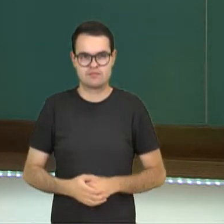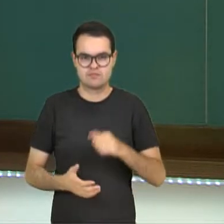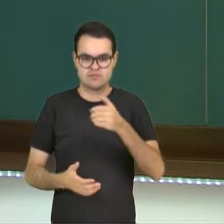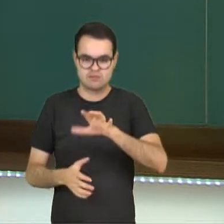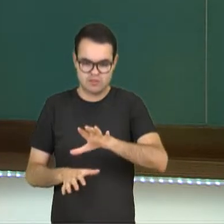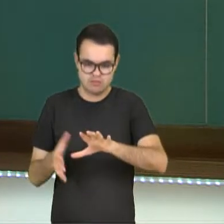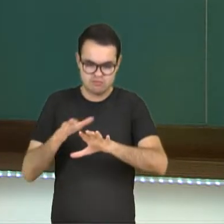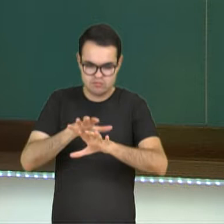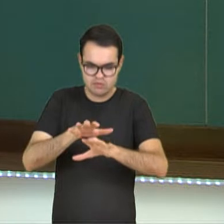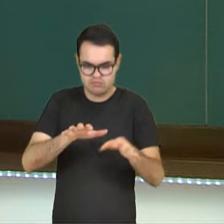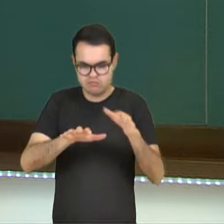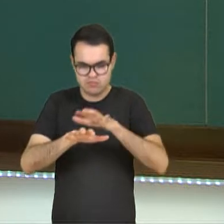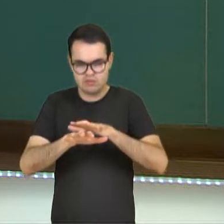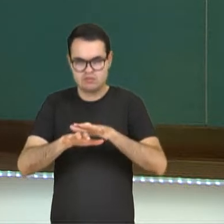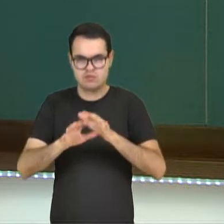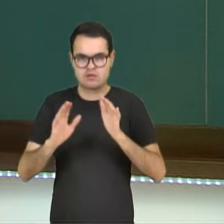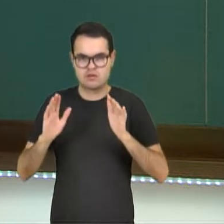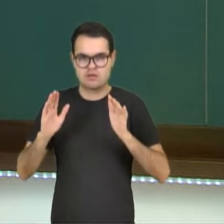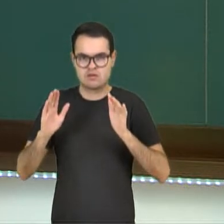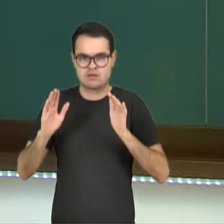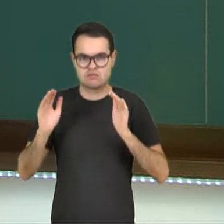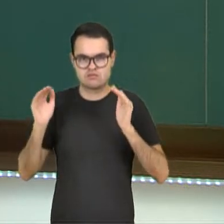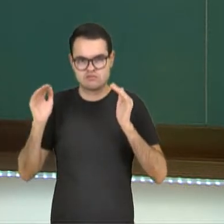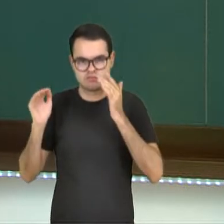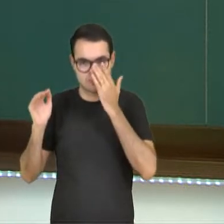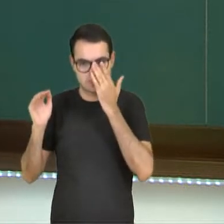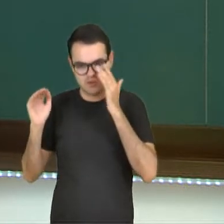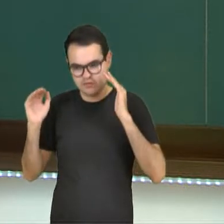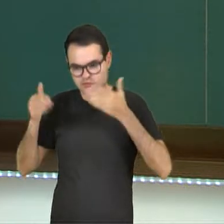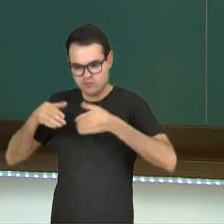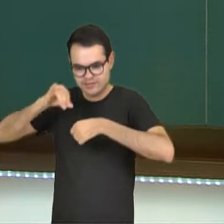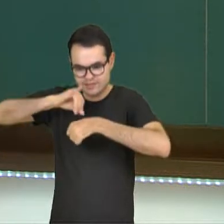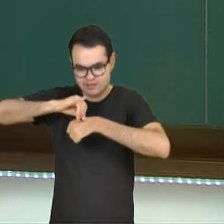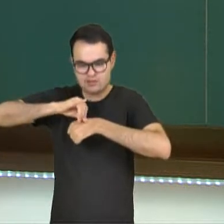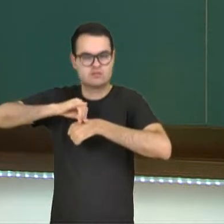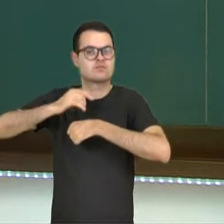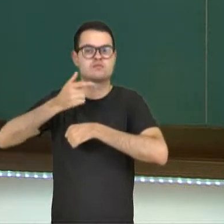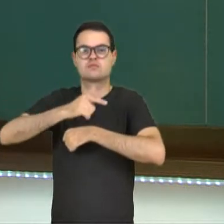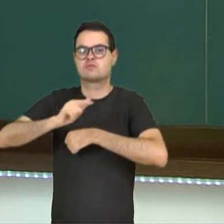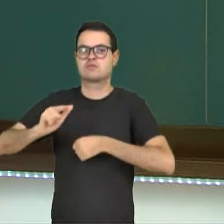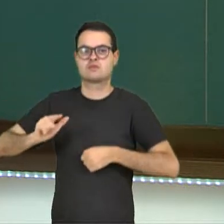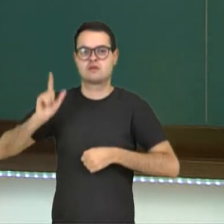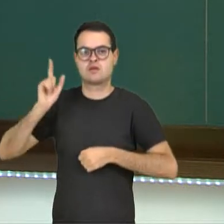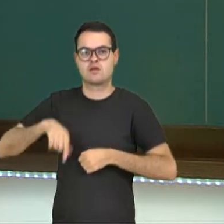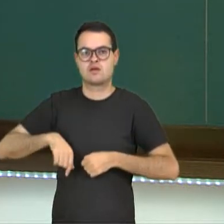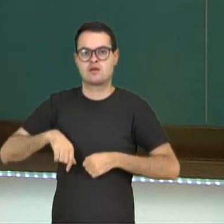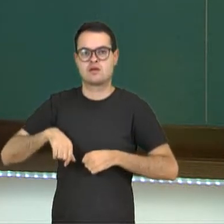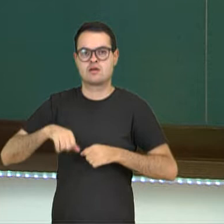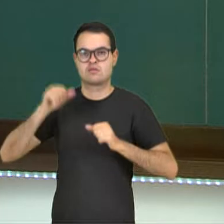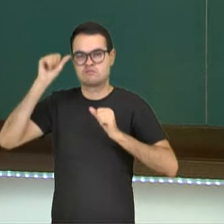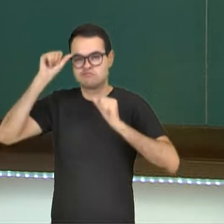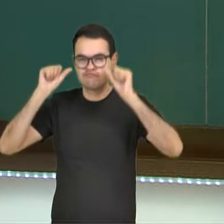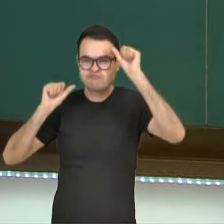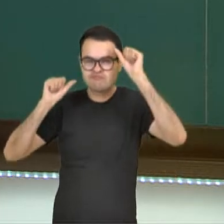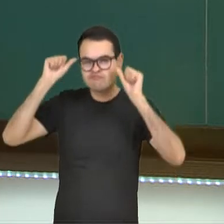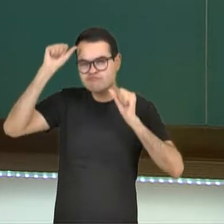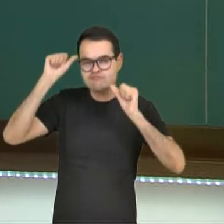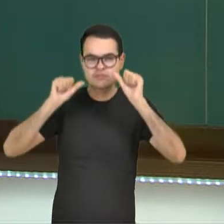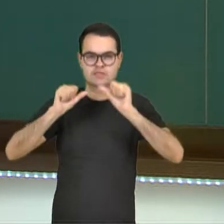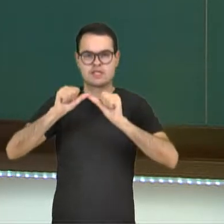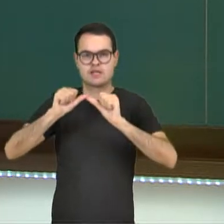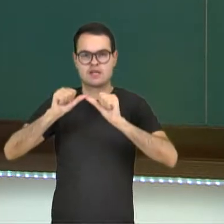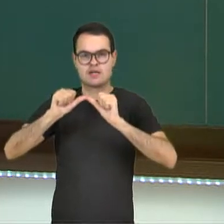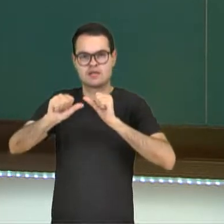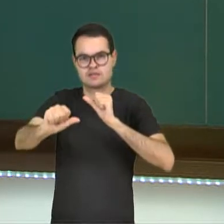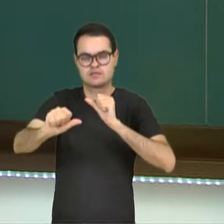outras, não tem centralização do tema, então já é uma composição assimétrica, que isso